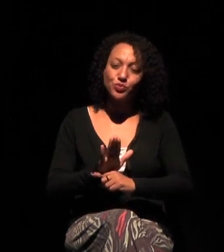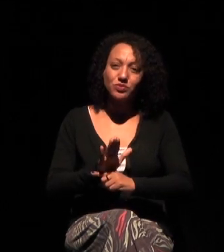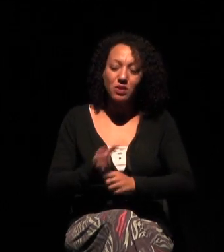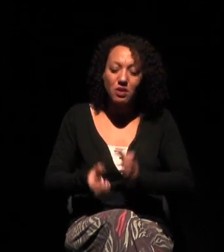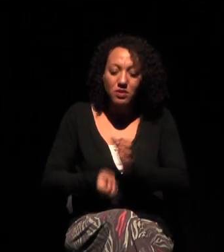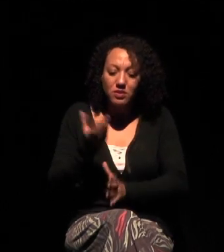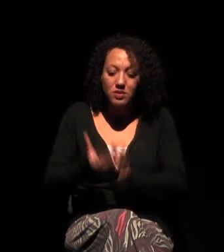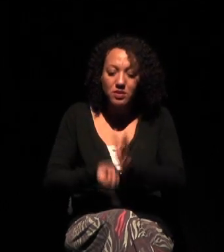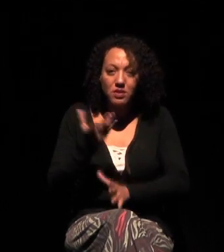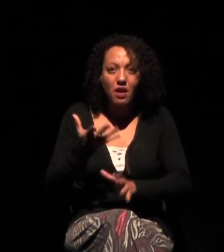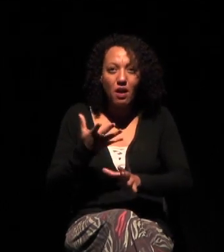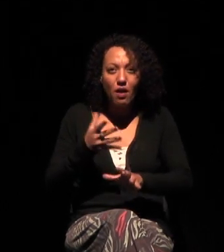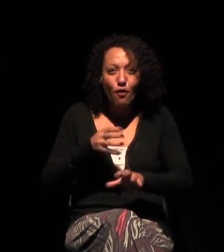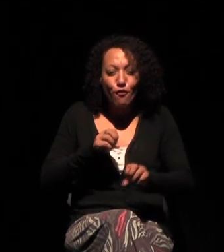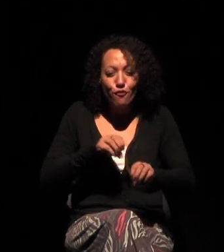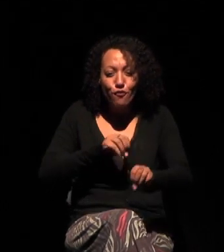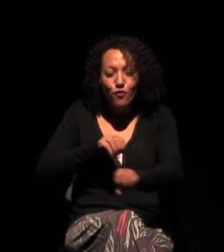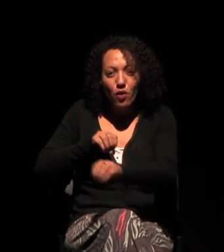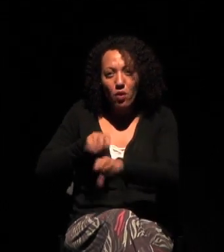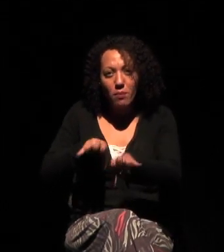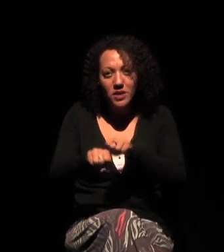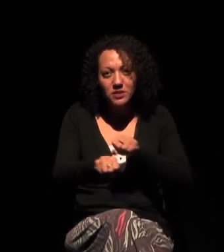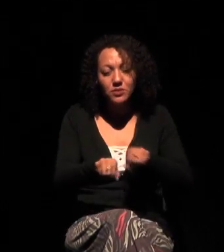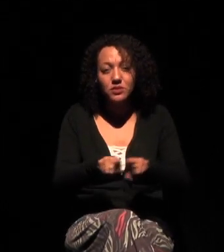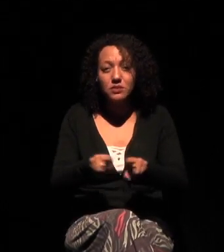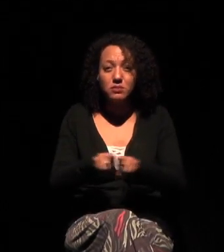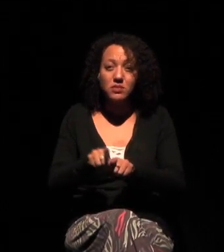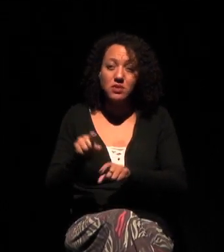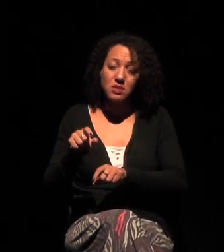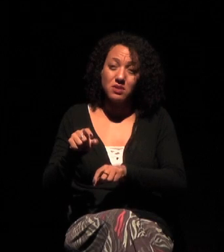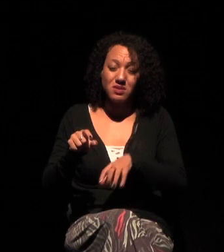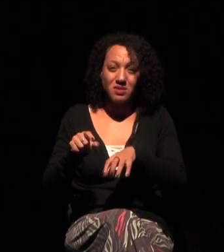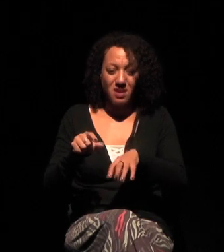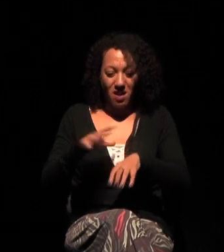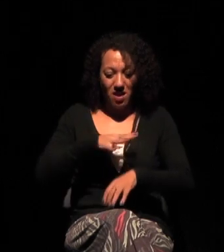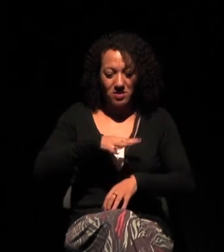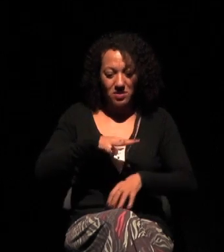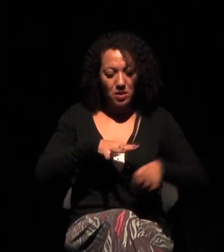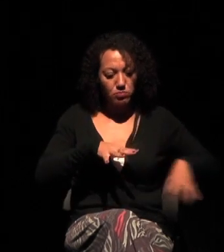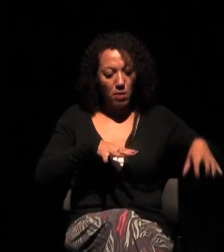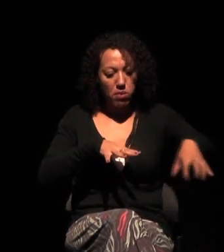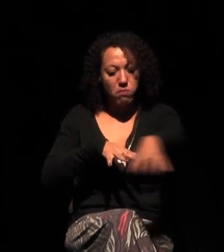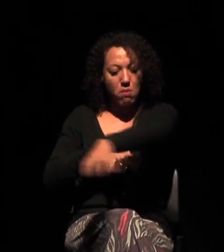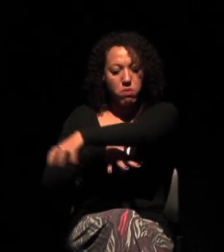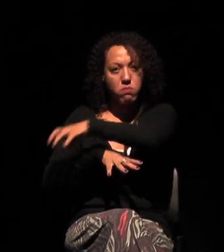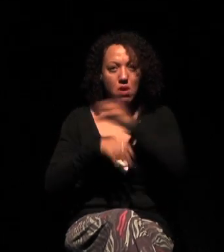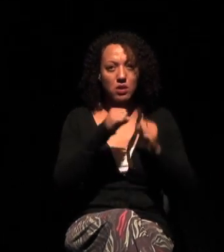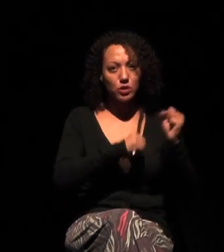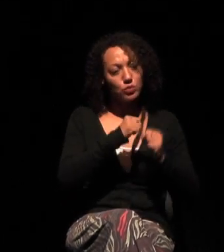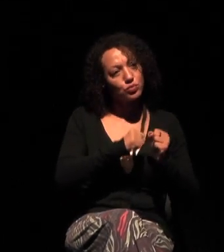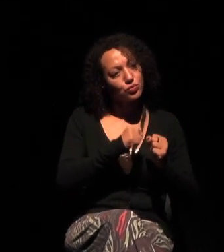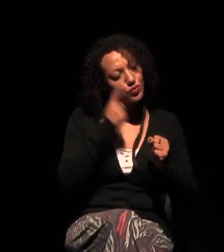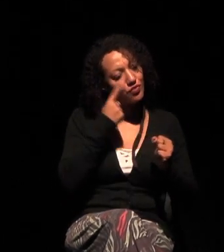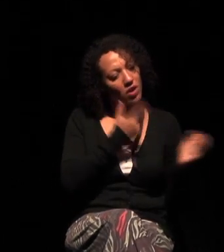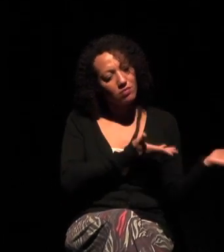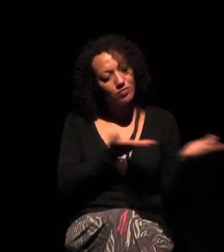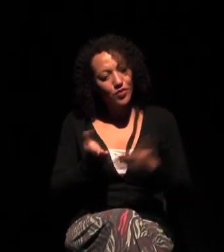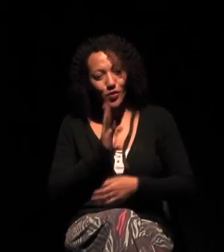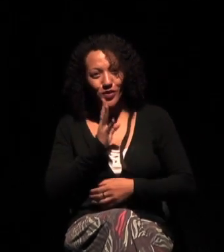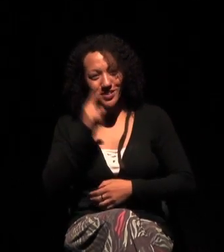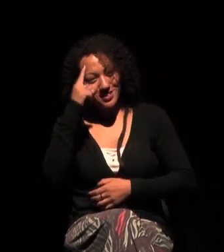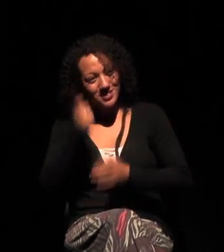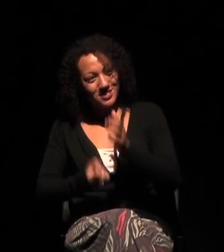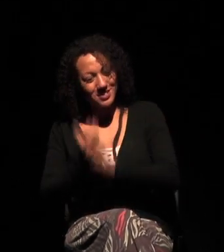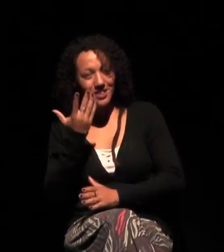e ao mesmo tempo trazer convidamos a indústria que está à volta da cidade a visitar nos a conhecer o startup e interage com elas